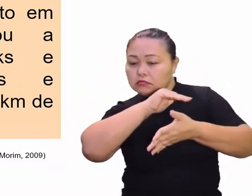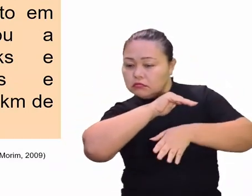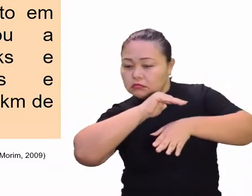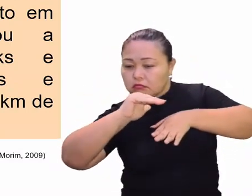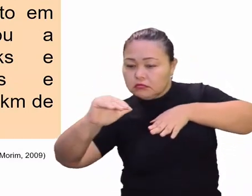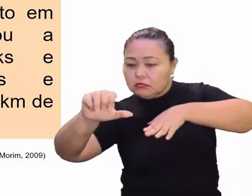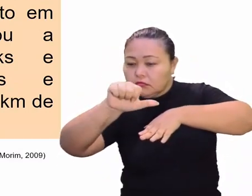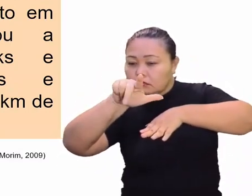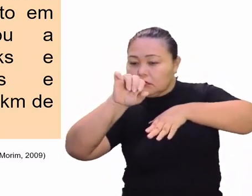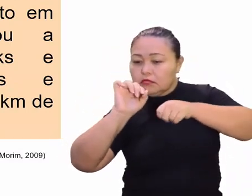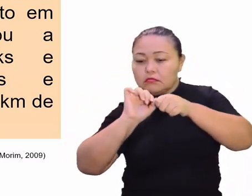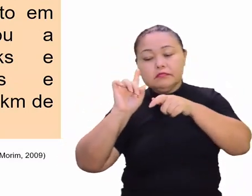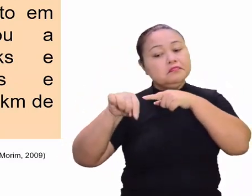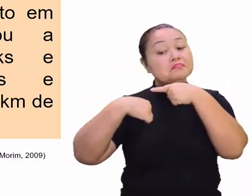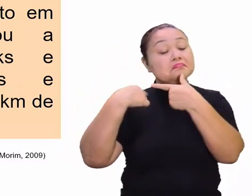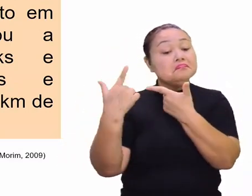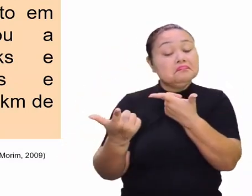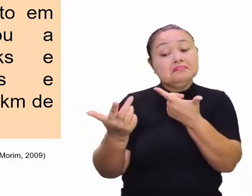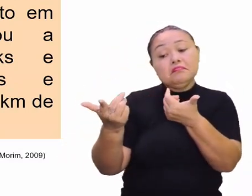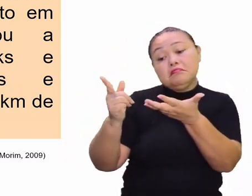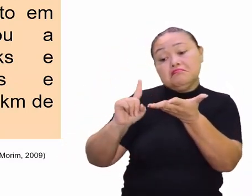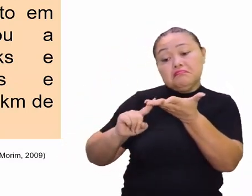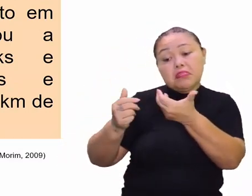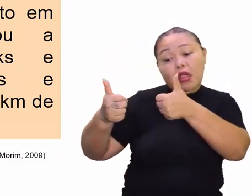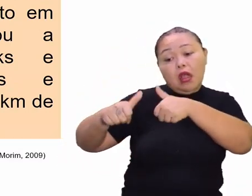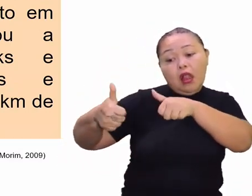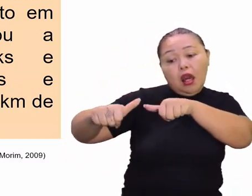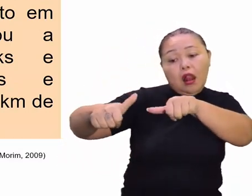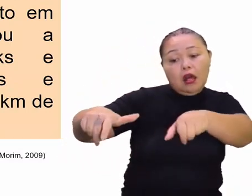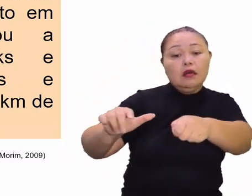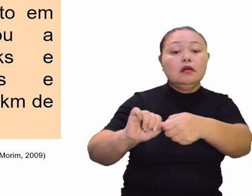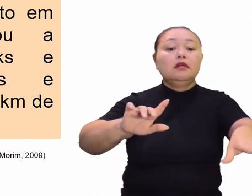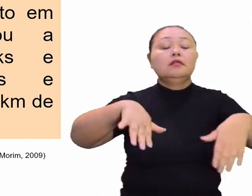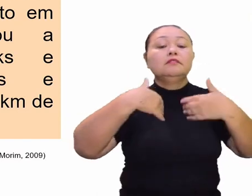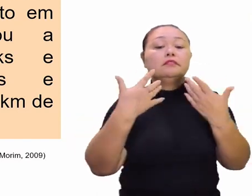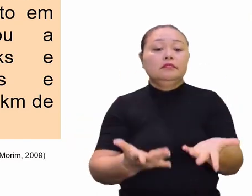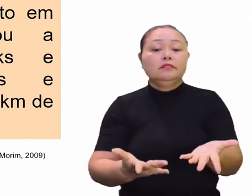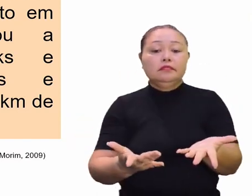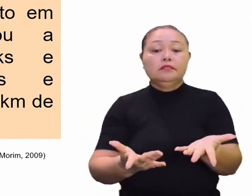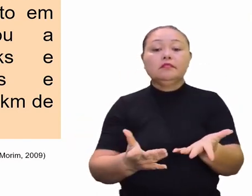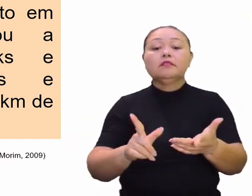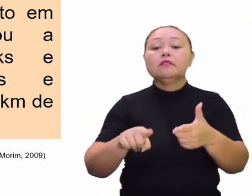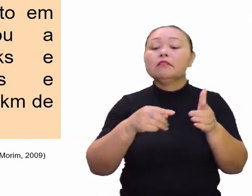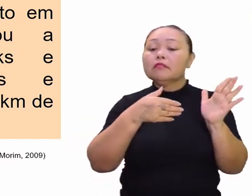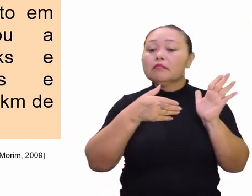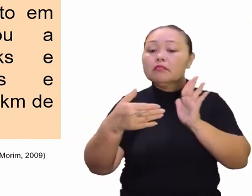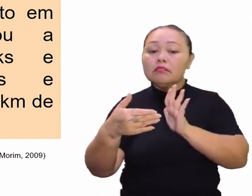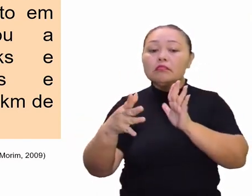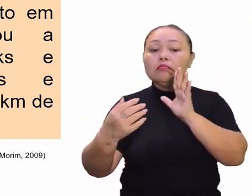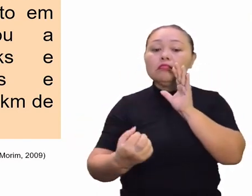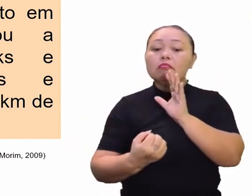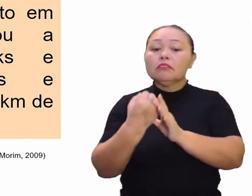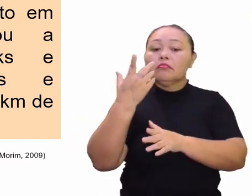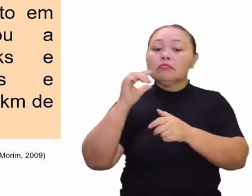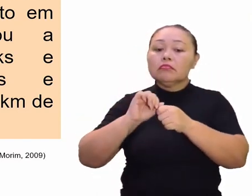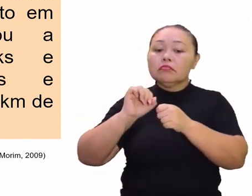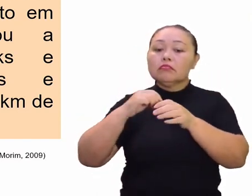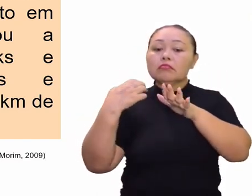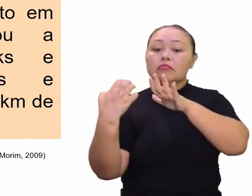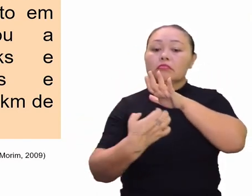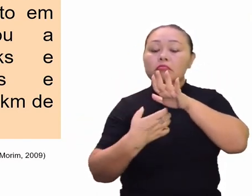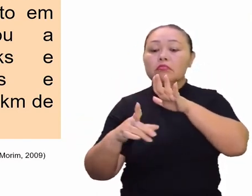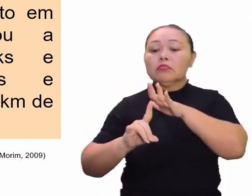topográficas aqui da região e gerou vários fracassos. Então, o primeiro passo para Church, ele foi criar a